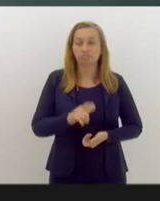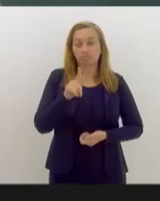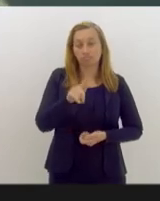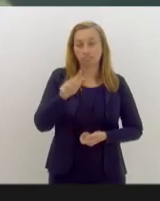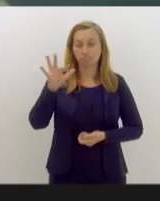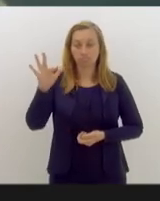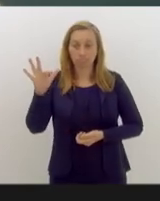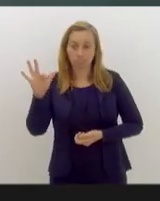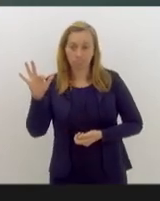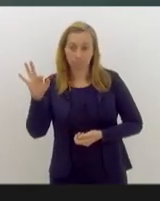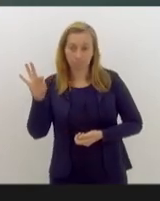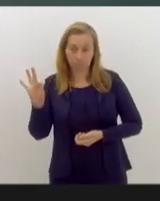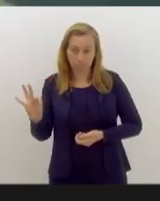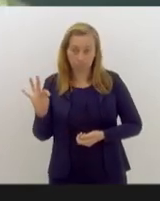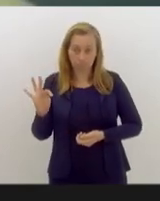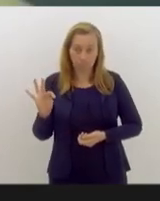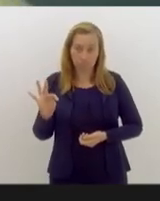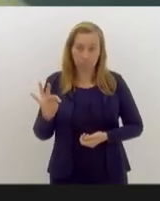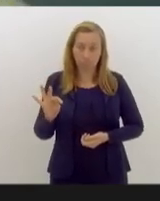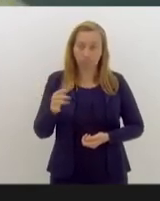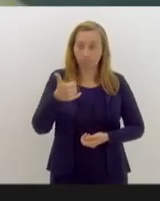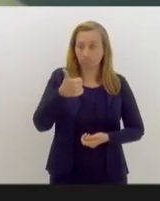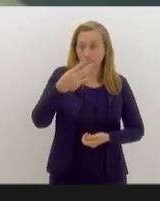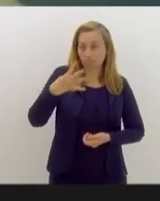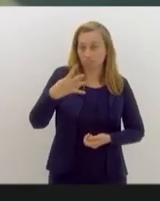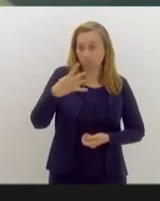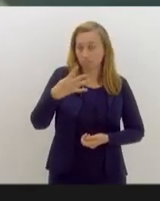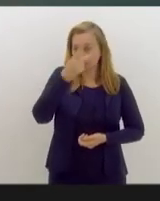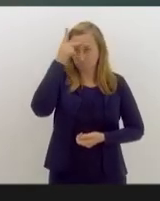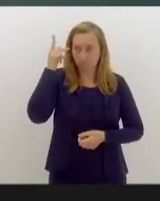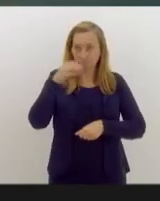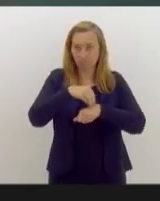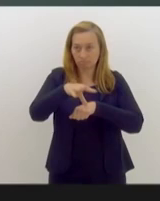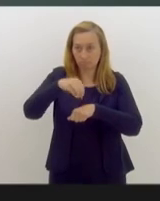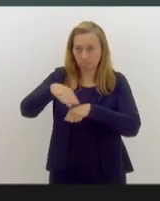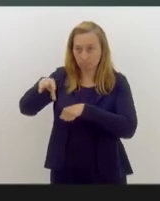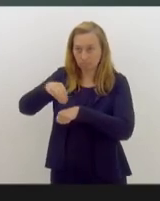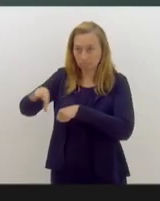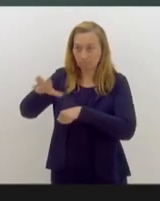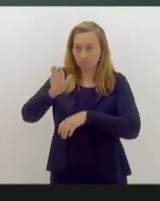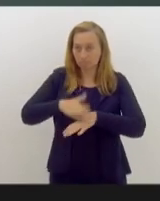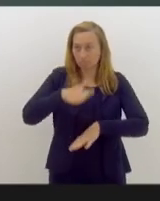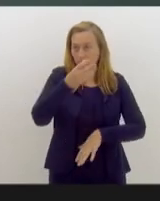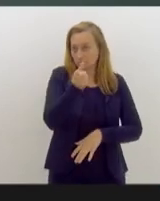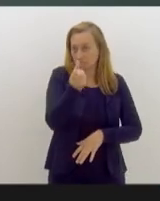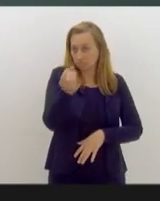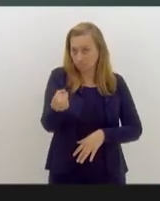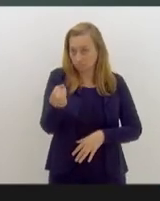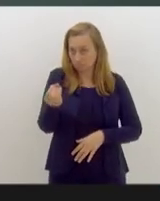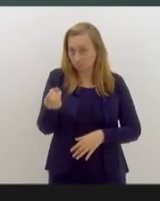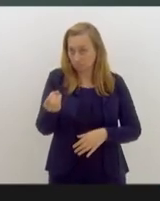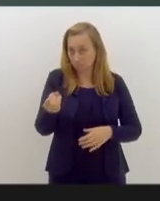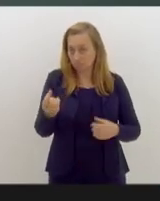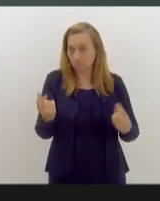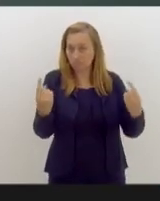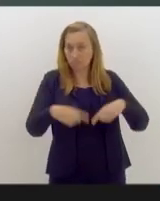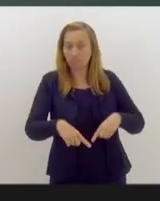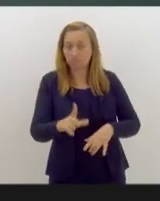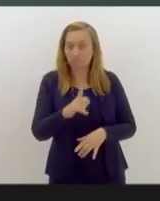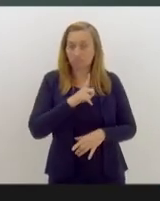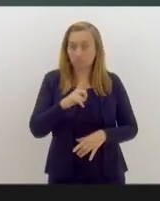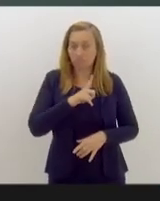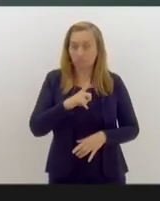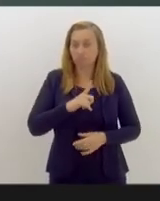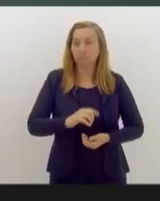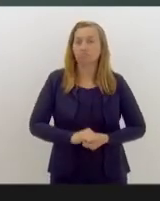que, a priori, tinha 14 pessoas indicadas, está com mais de 60, tamanha disputa que está colocado, e